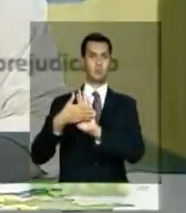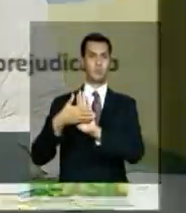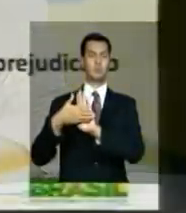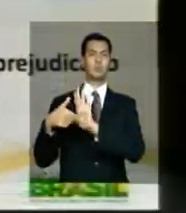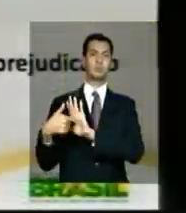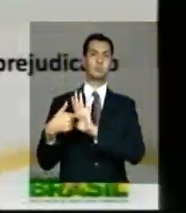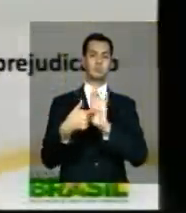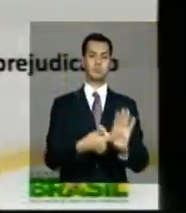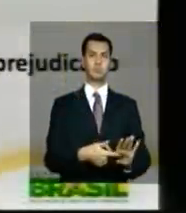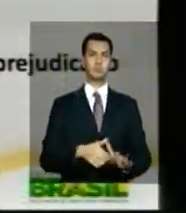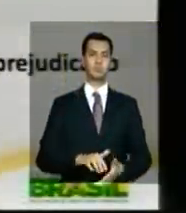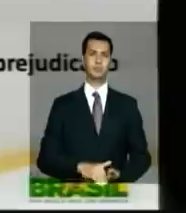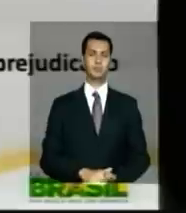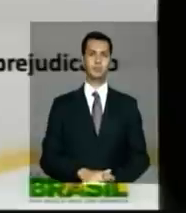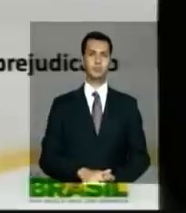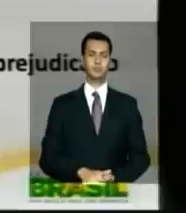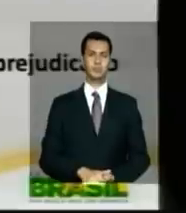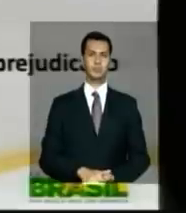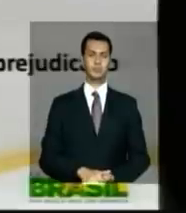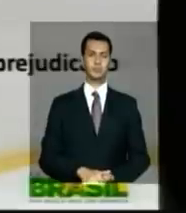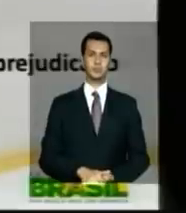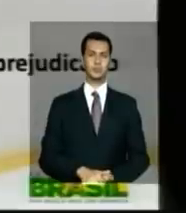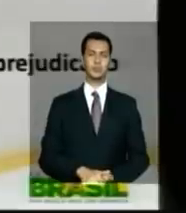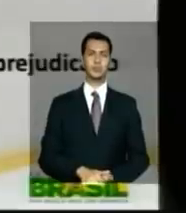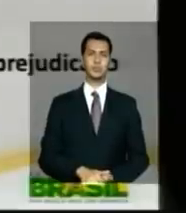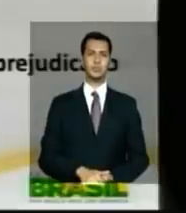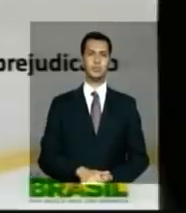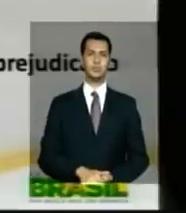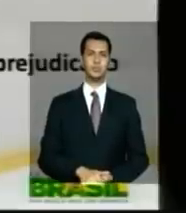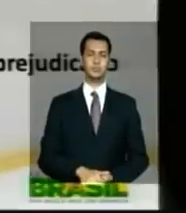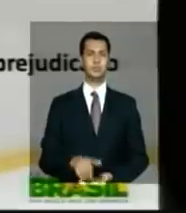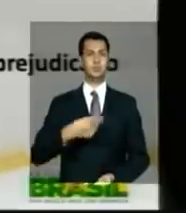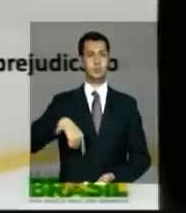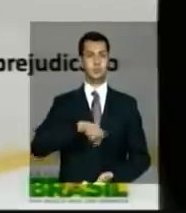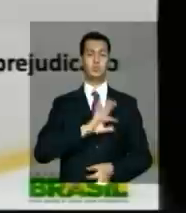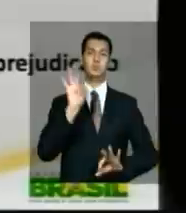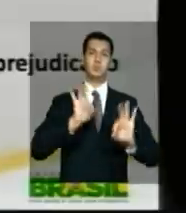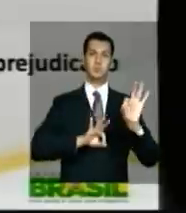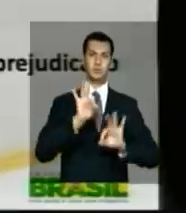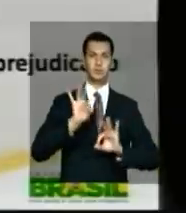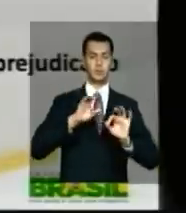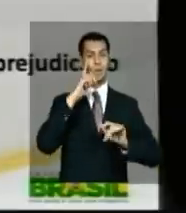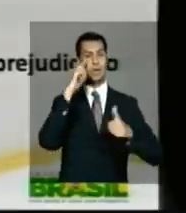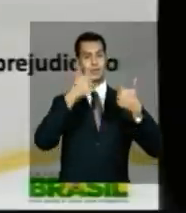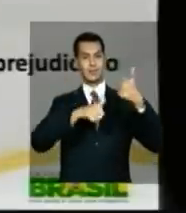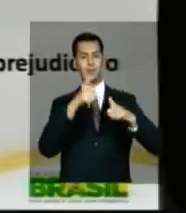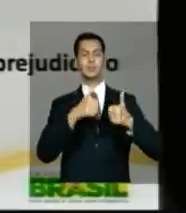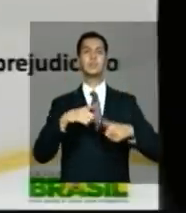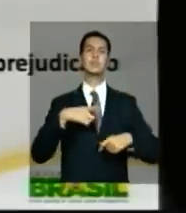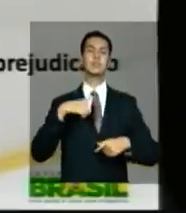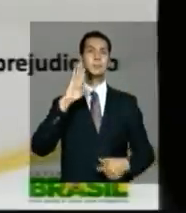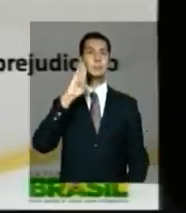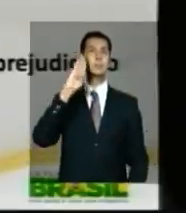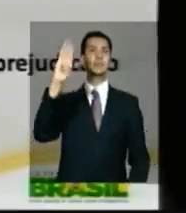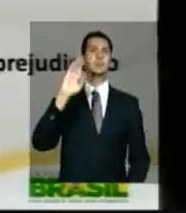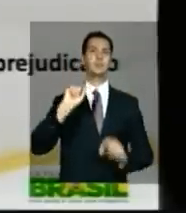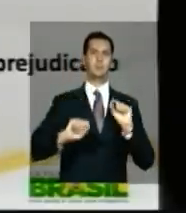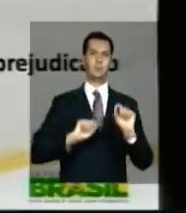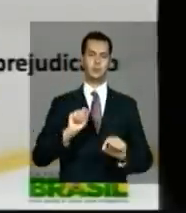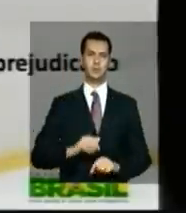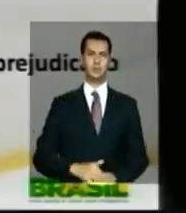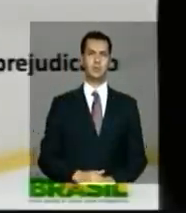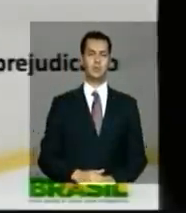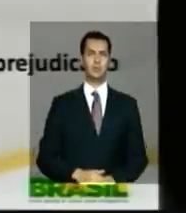nacional foi essa análise do do nosso processo nosso processo de análise foi fundamentado nas seguintes premissas